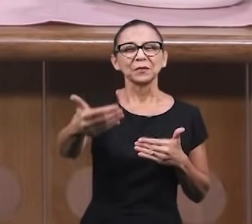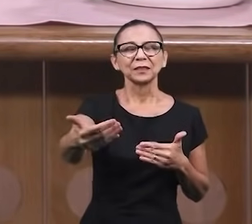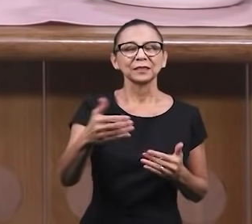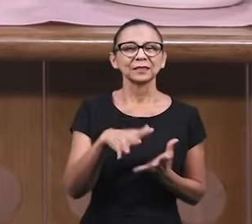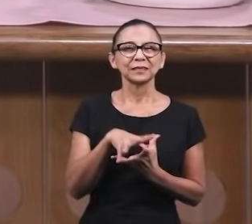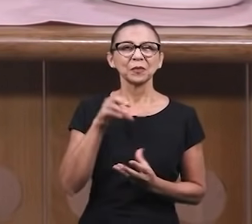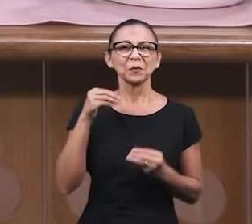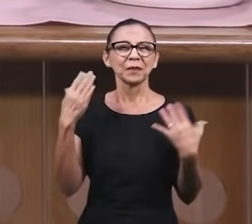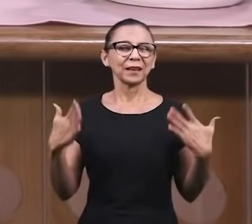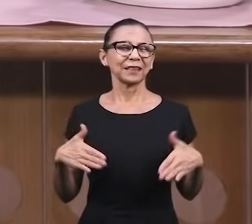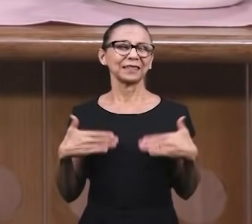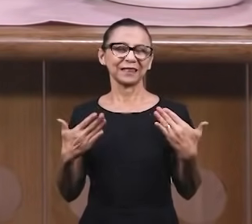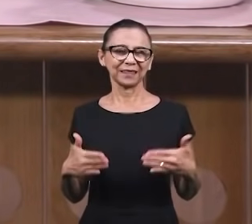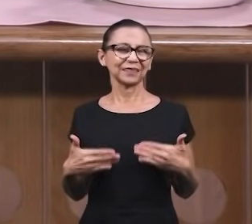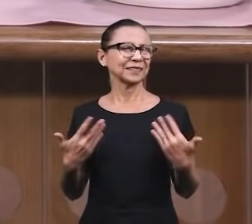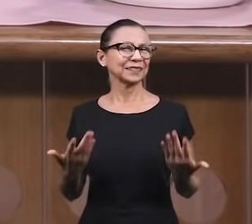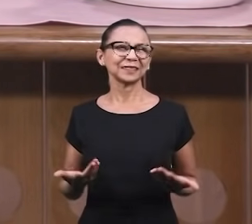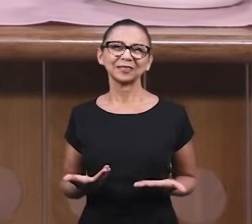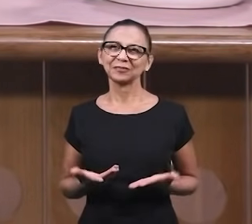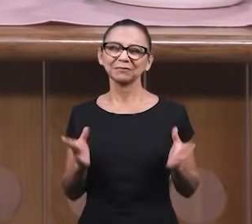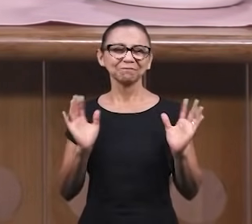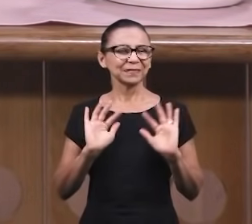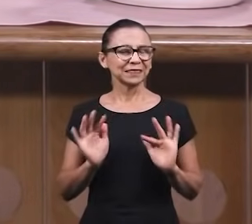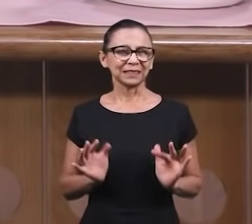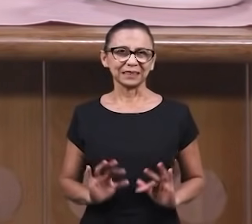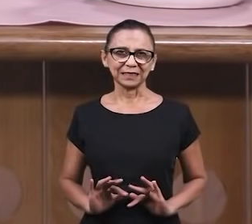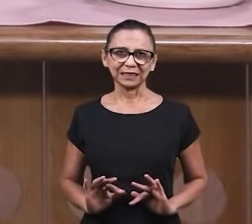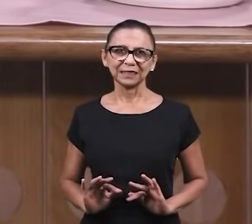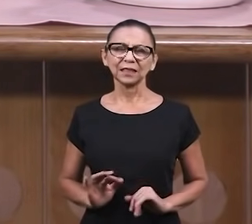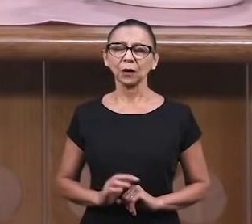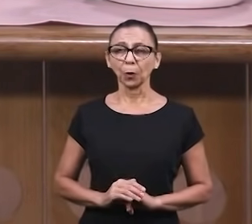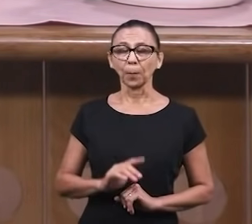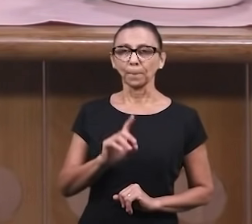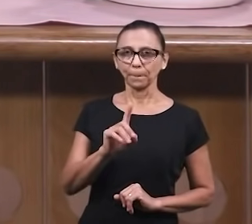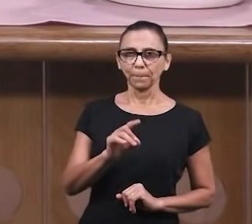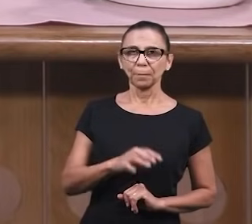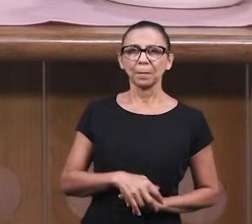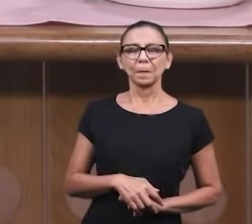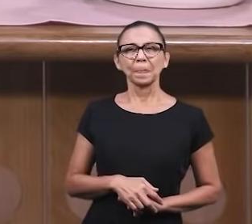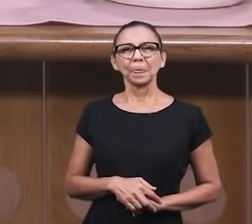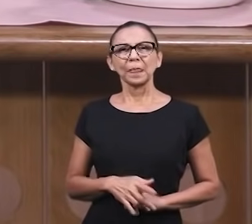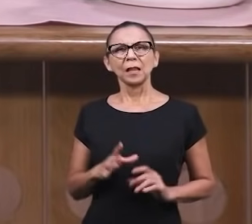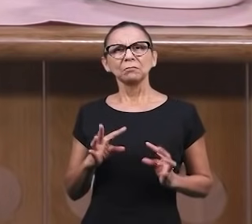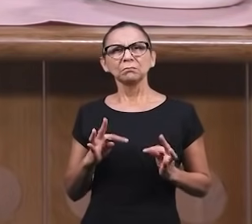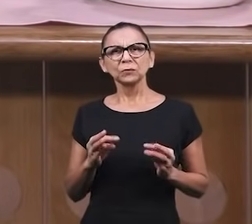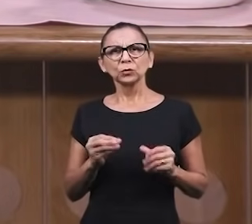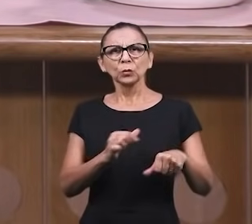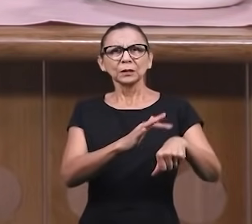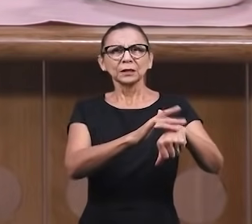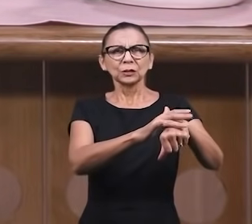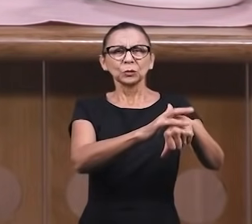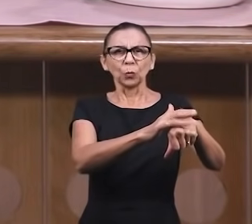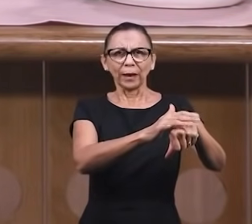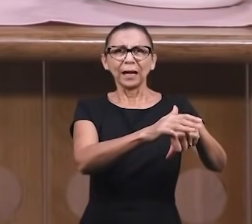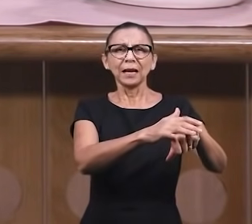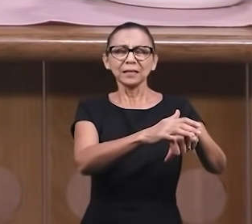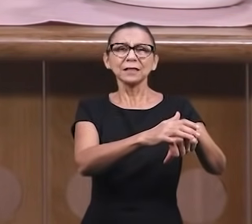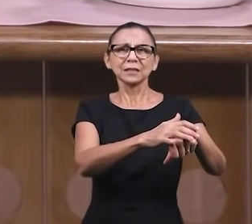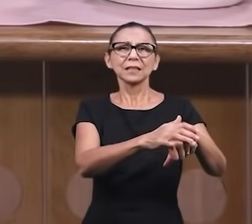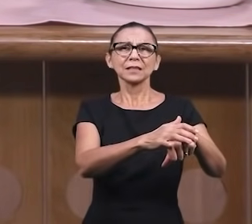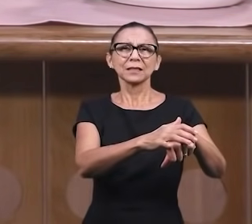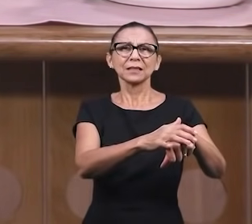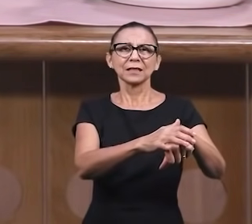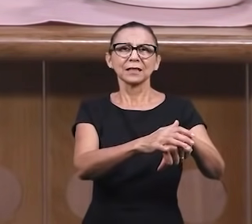alma. Todas as doenças hoje têm alguma ligação com o problema da alma, aquilo que os gregos